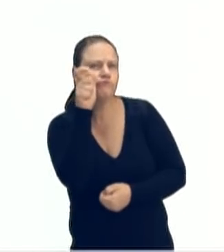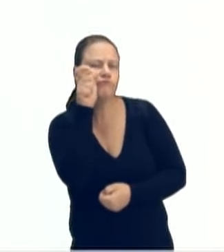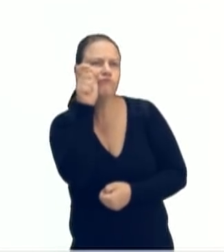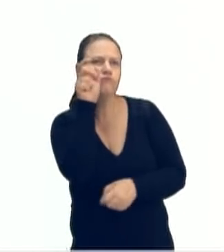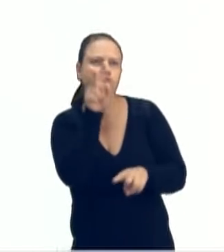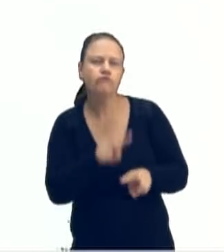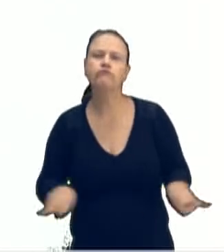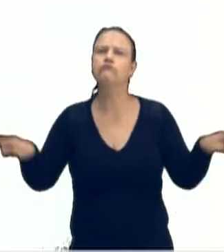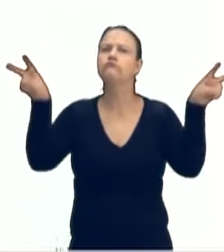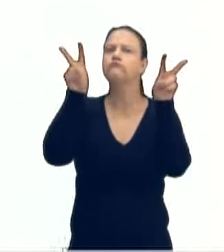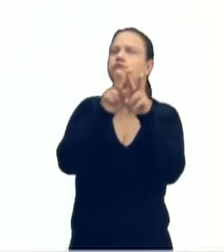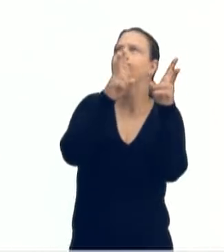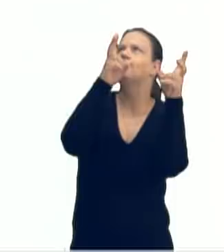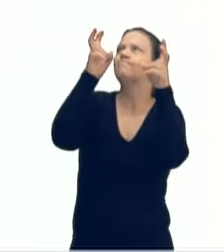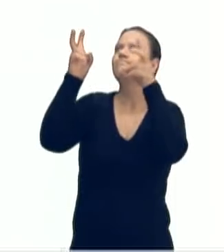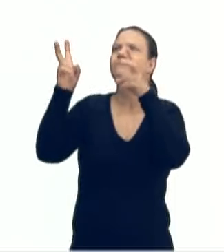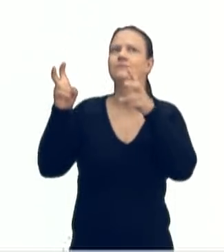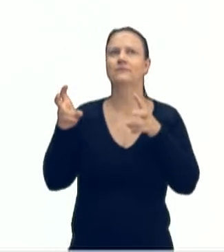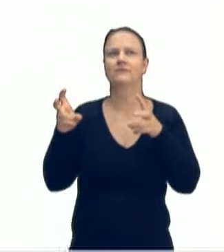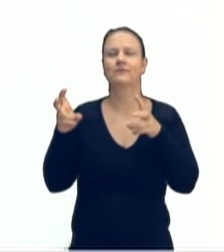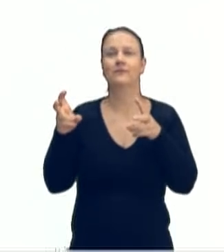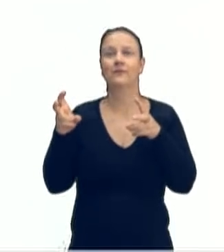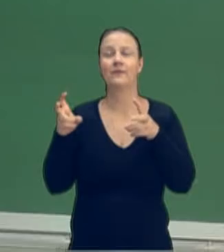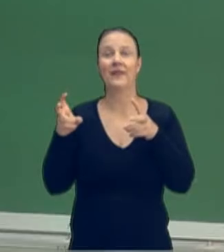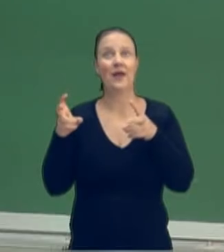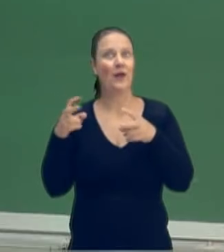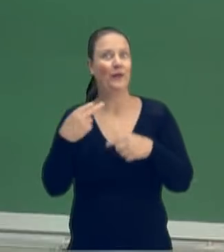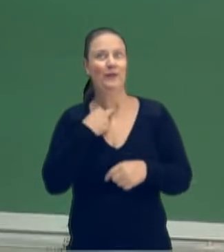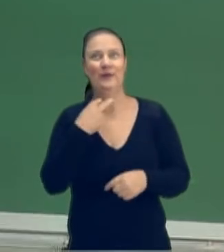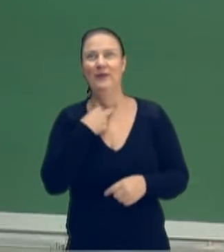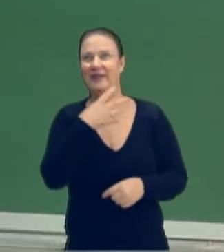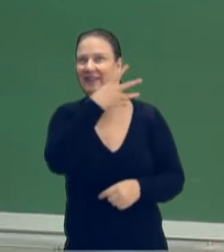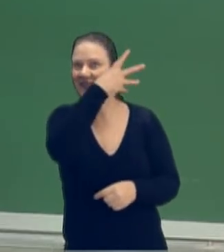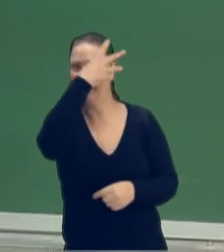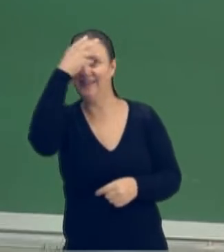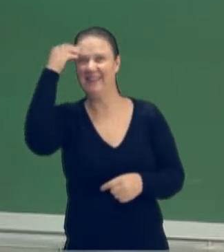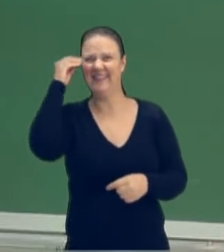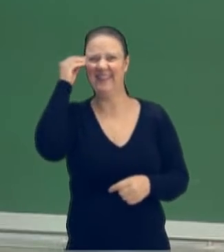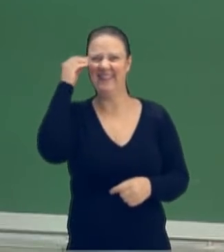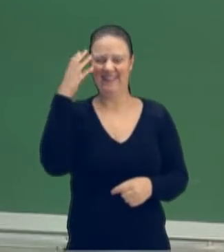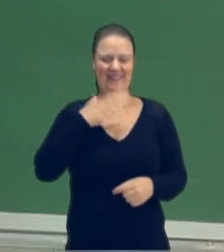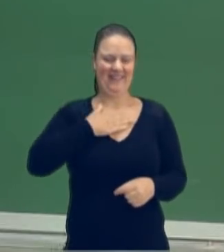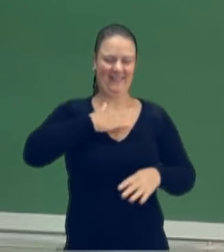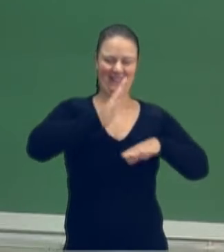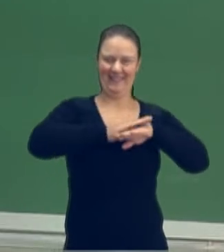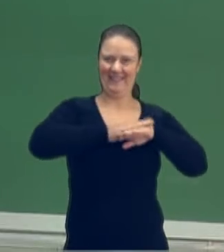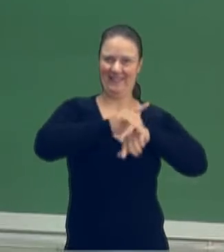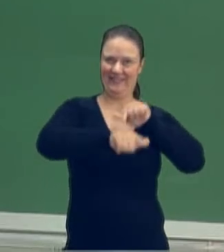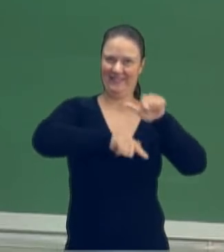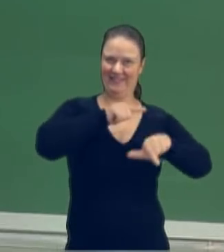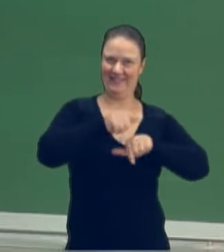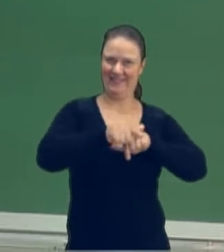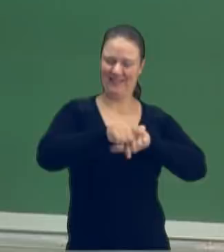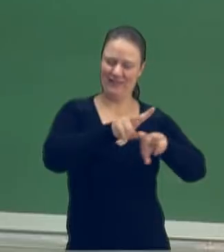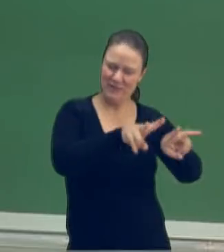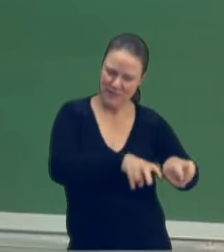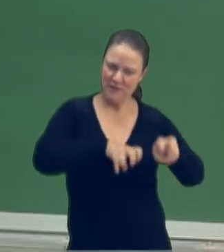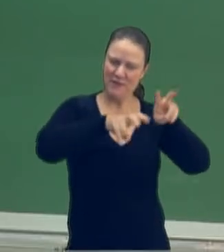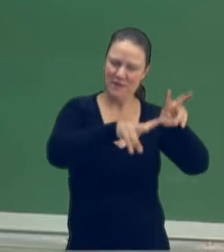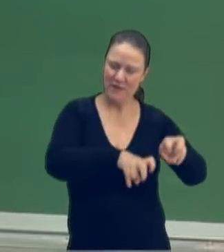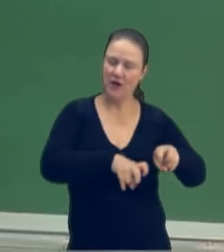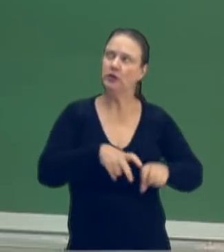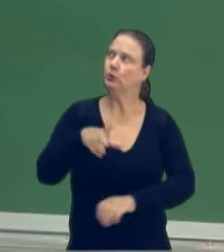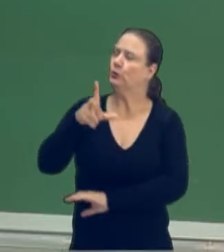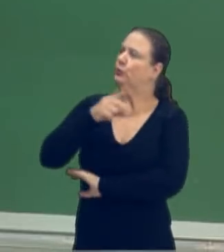imagens e, puxa vida, não podia deixar de esquecer esse meu lado agricultor. Eu sempre perguntava, nossa, mas no